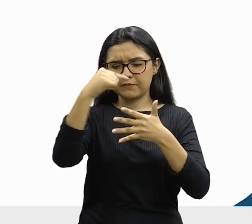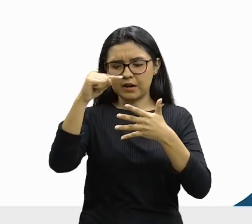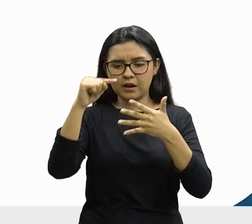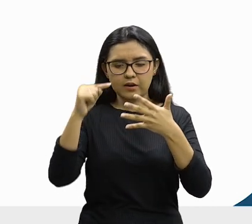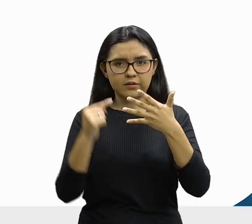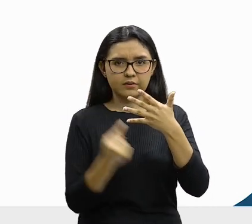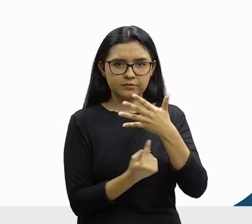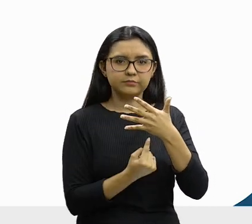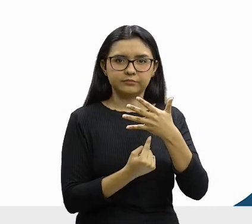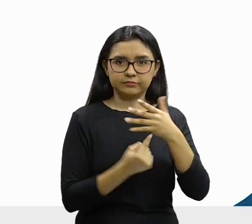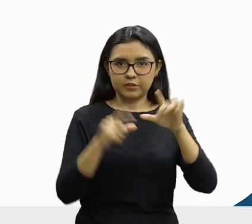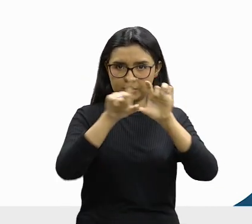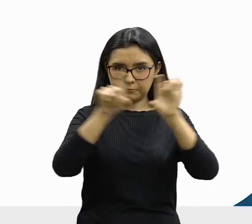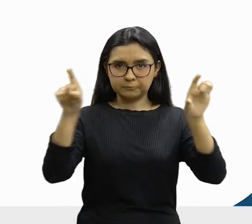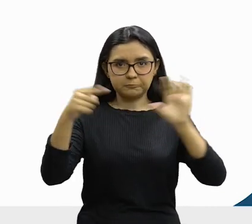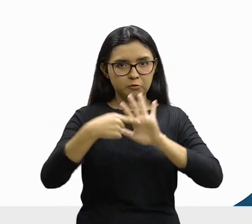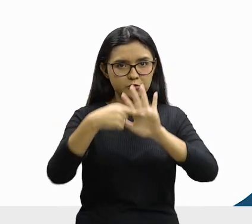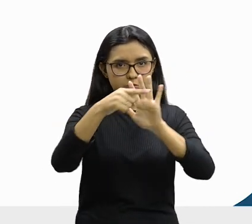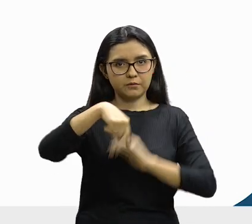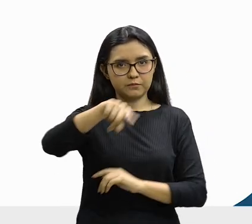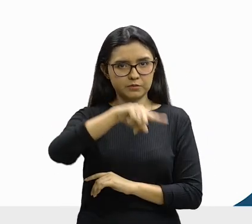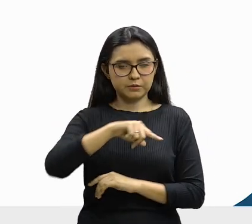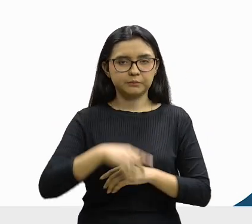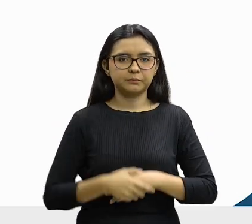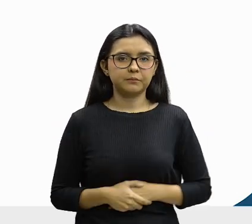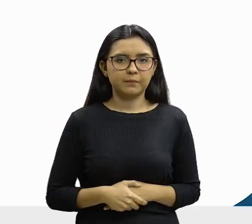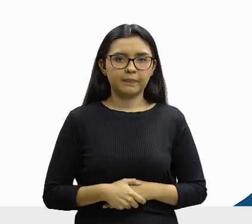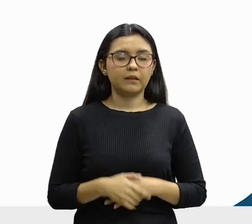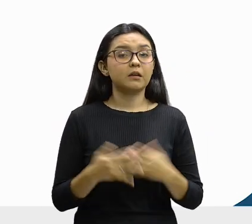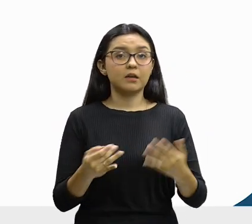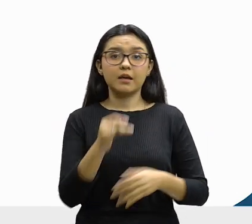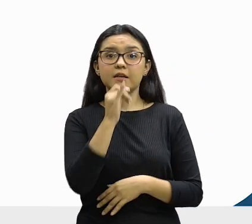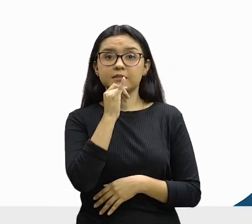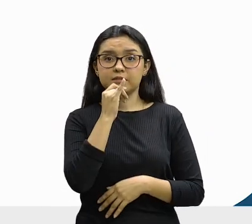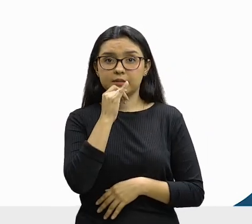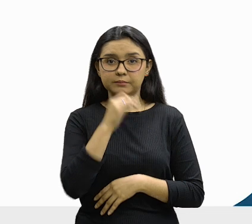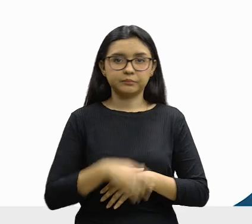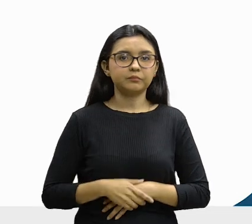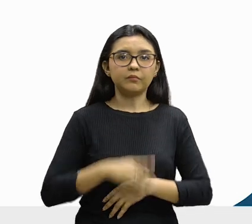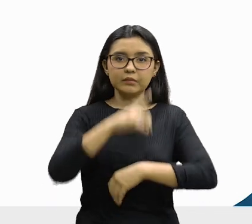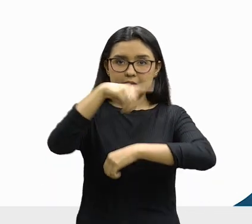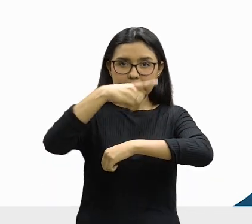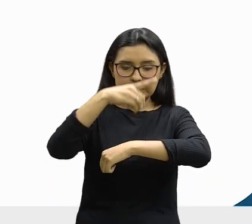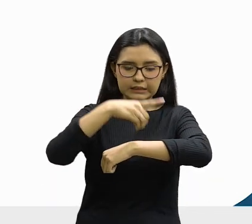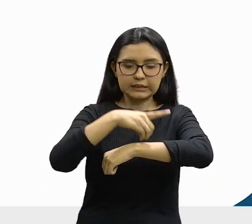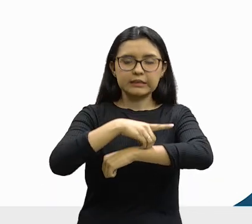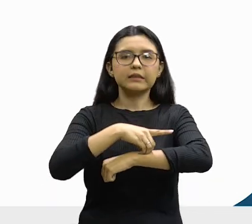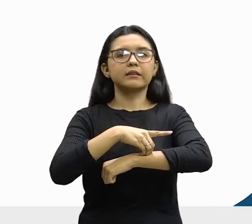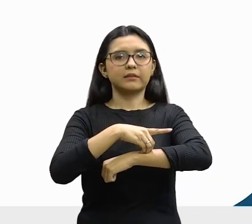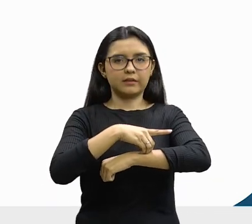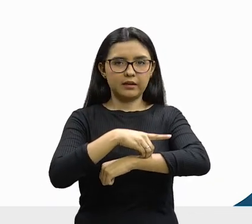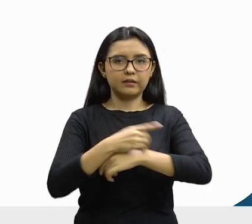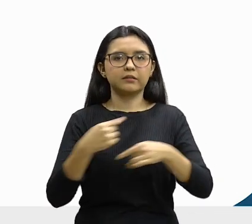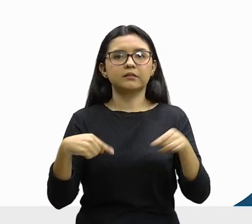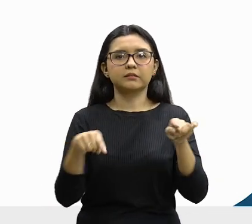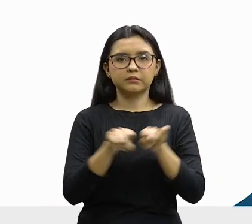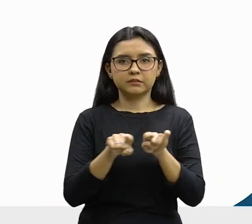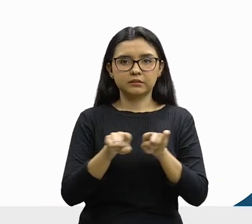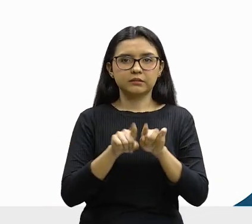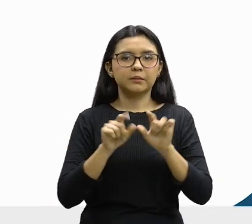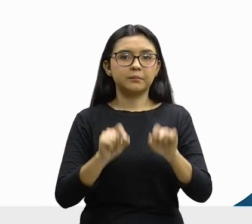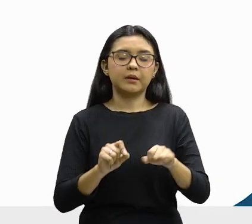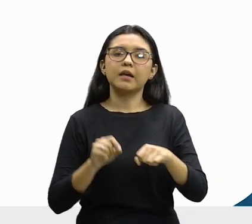esses que o enunciado da questão colocou pra gente, como dengue, chikungunya, zika, febre